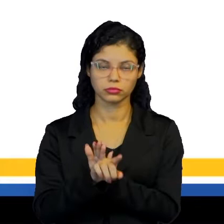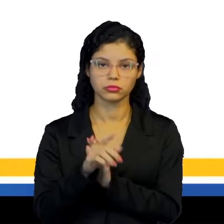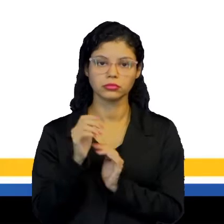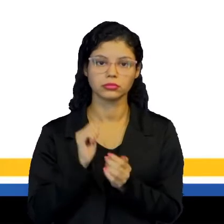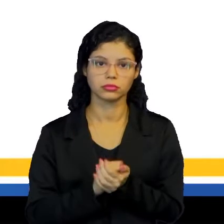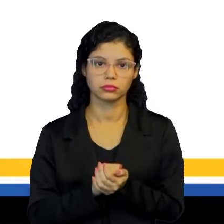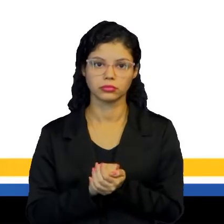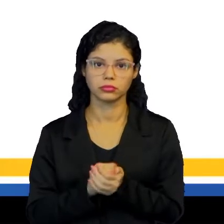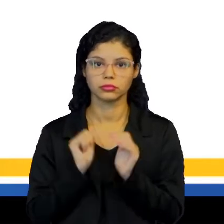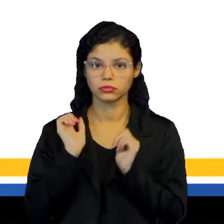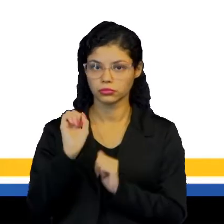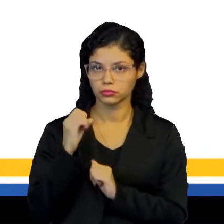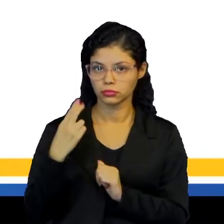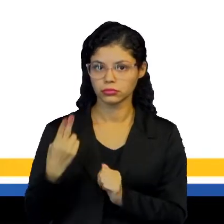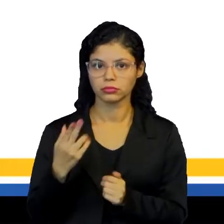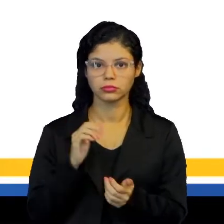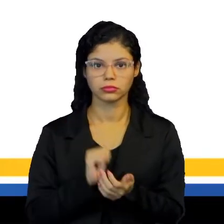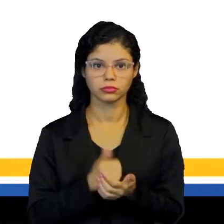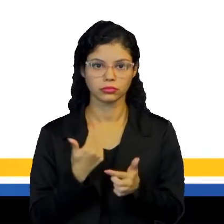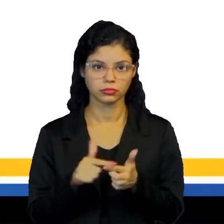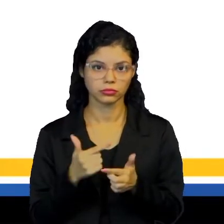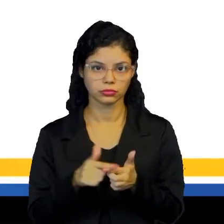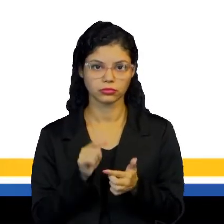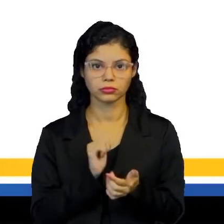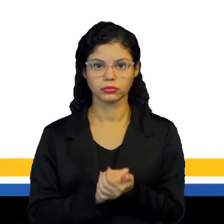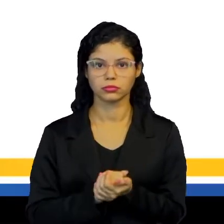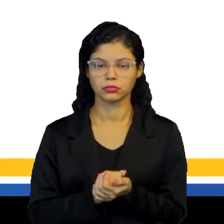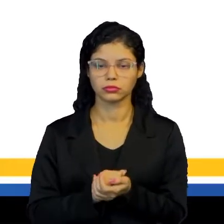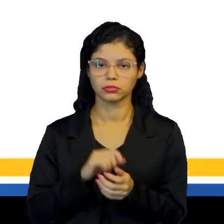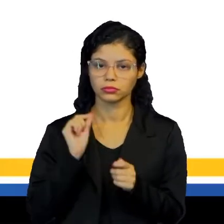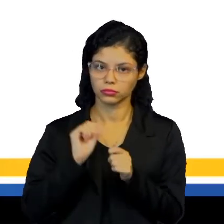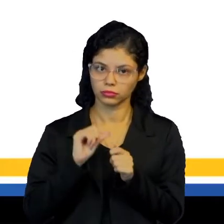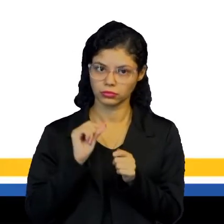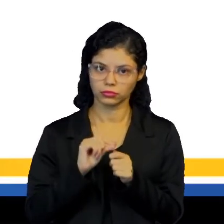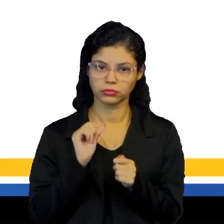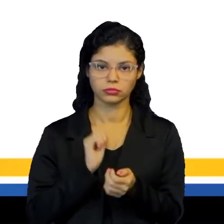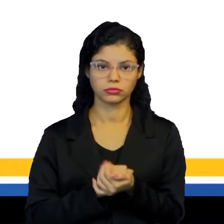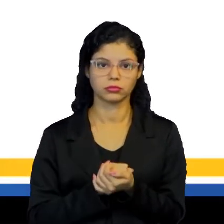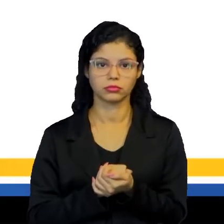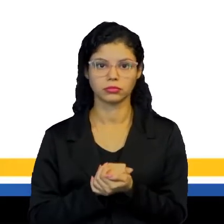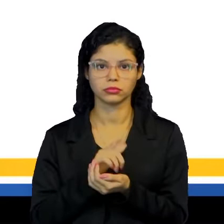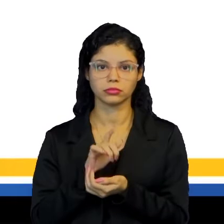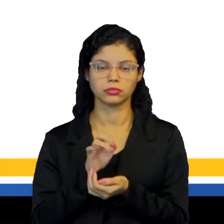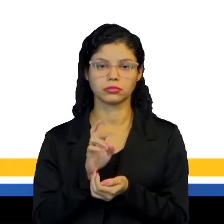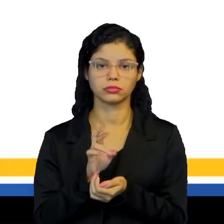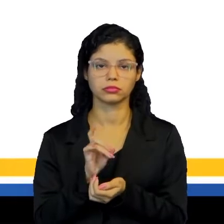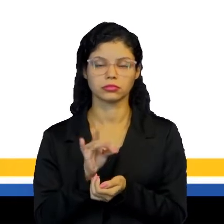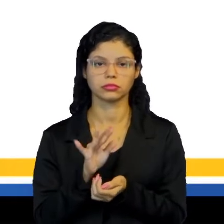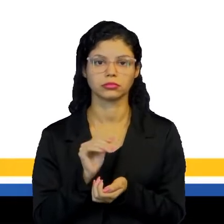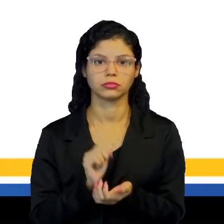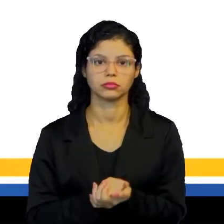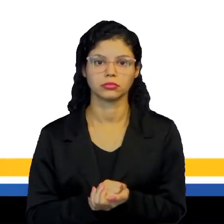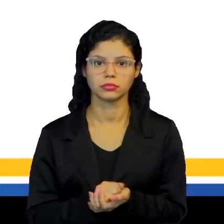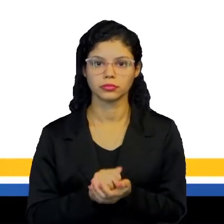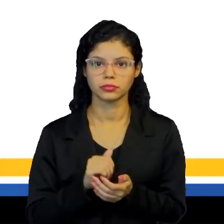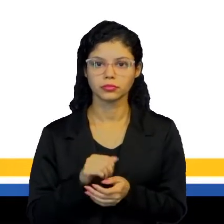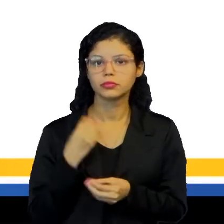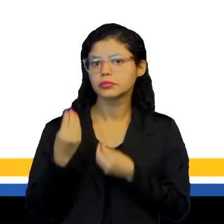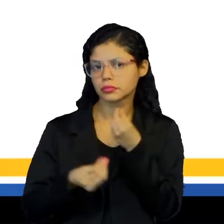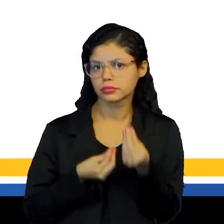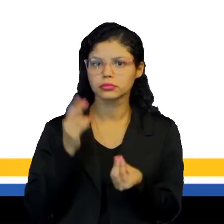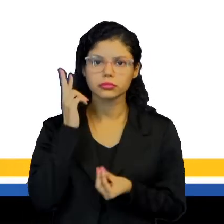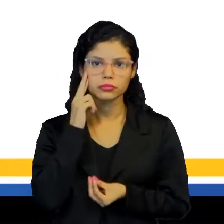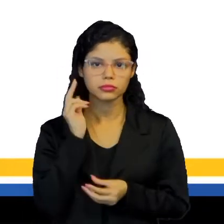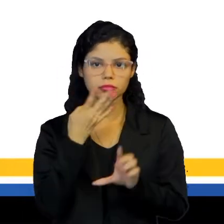sua pergunta ou situação problema, tá, foi elucidada. As